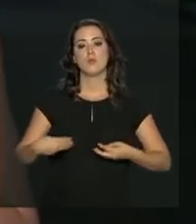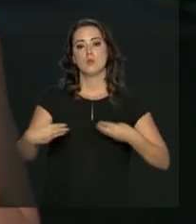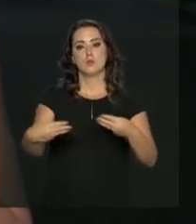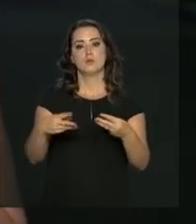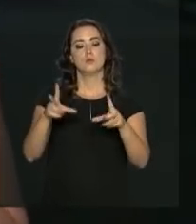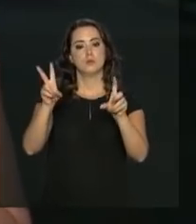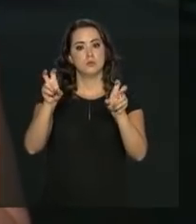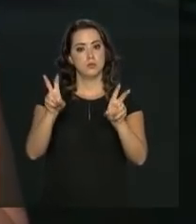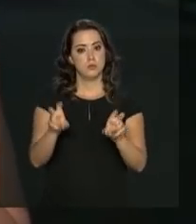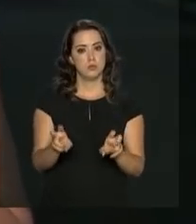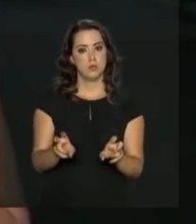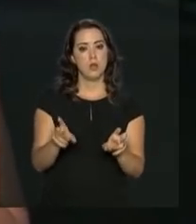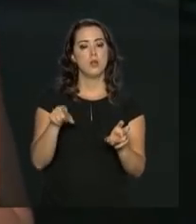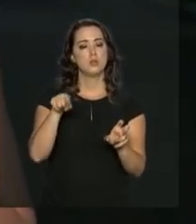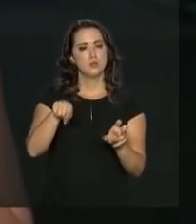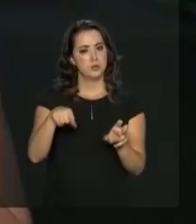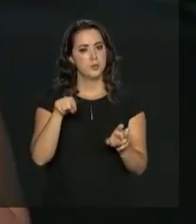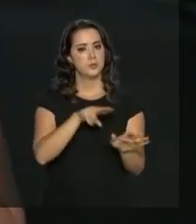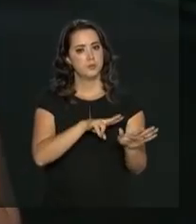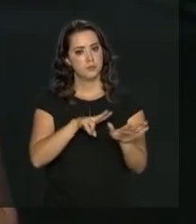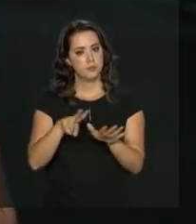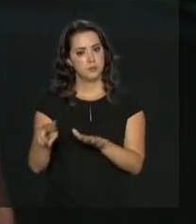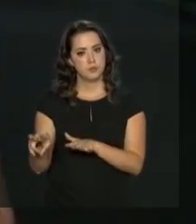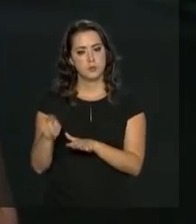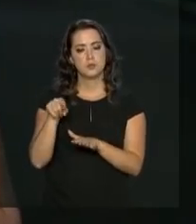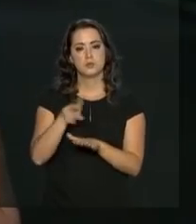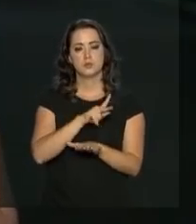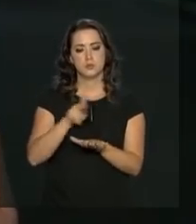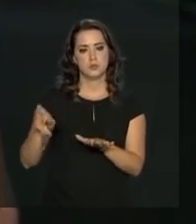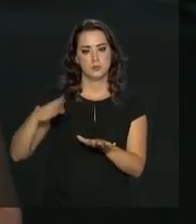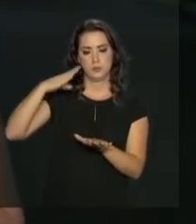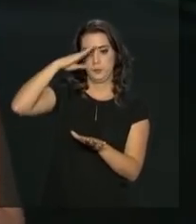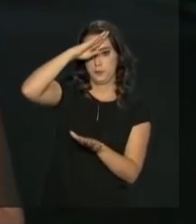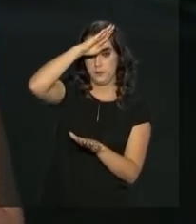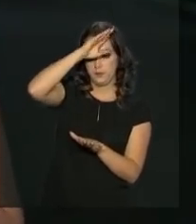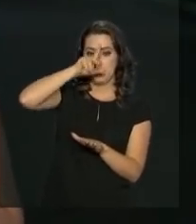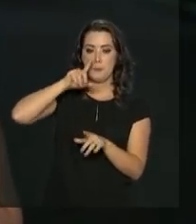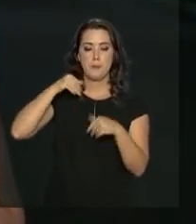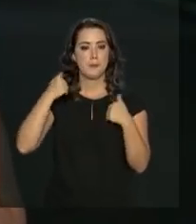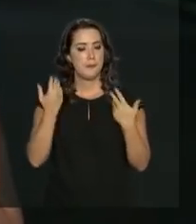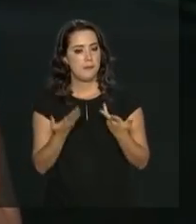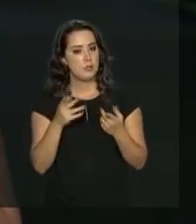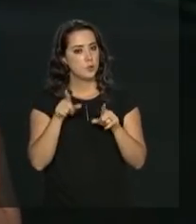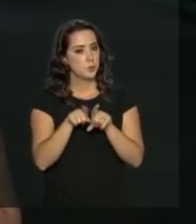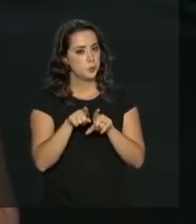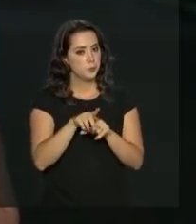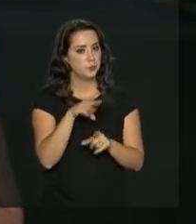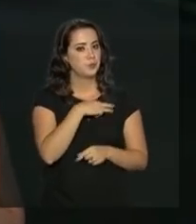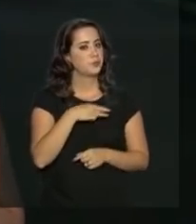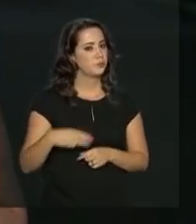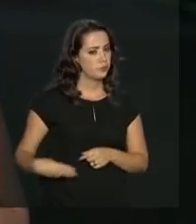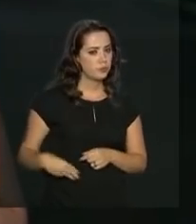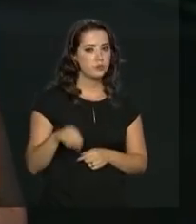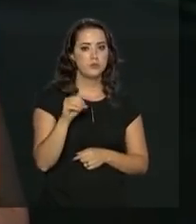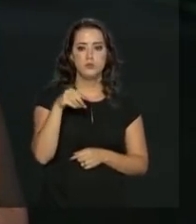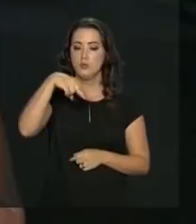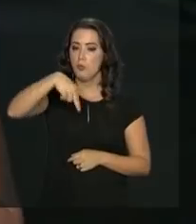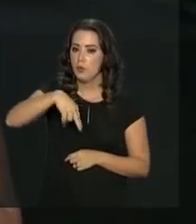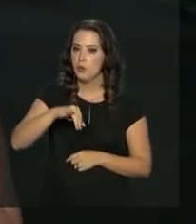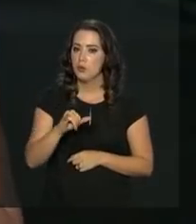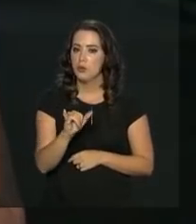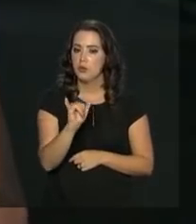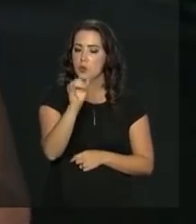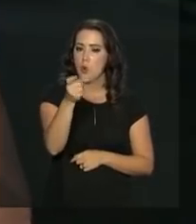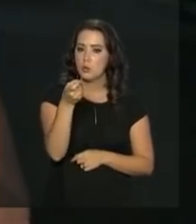assuntos tratados durante esta semana pelo presidente eleito Jair Bolsonaro. O ministro Onyx Lorenzoni ressaltou